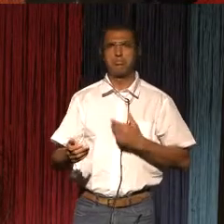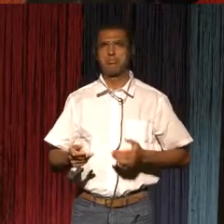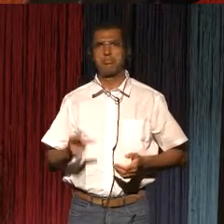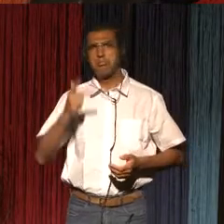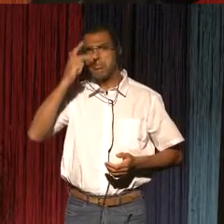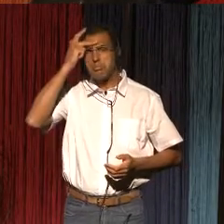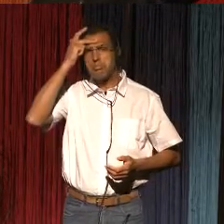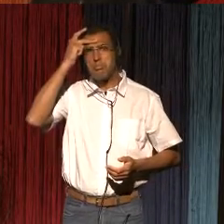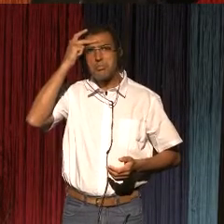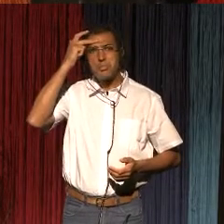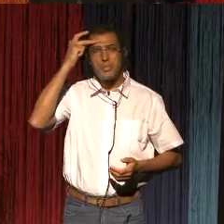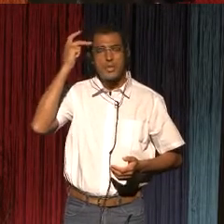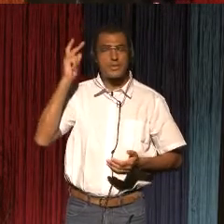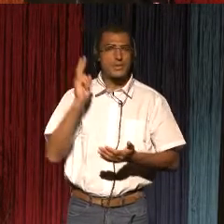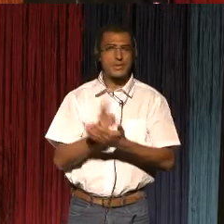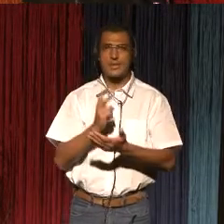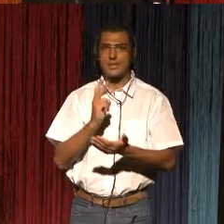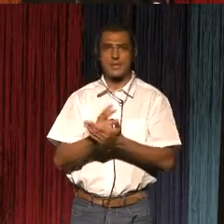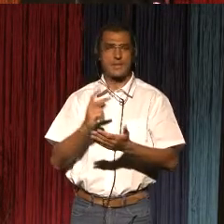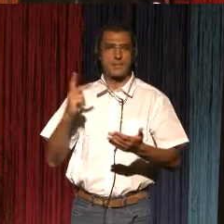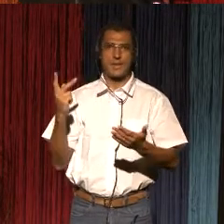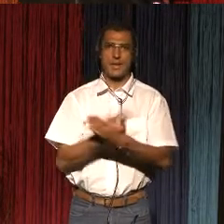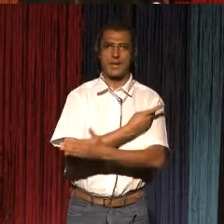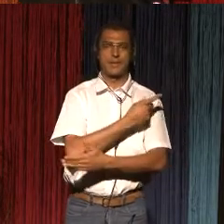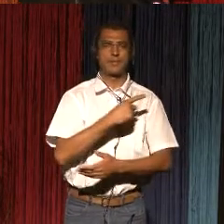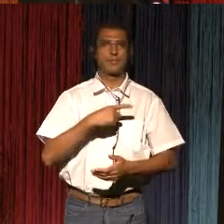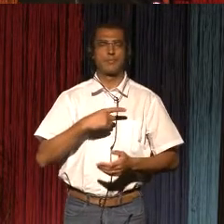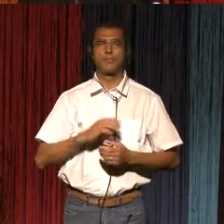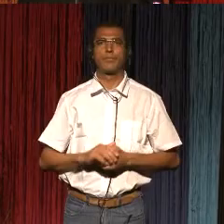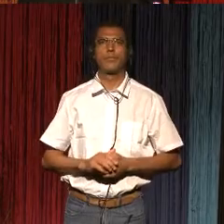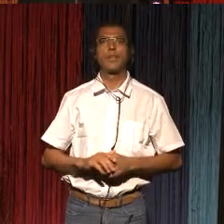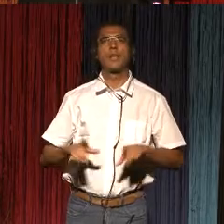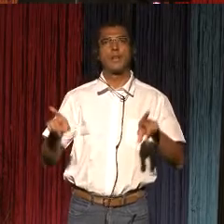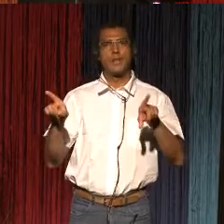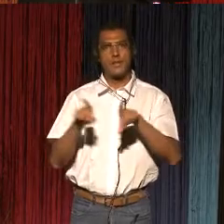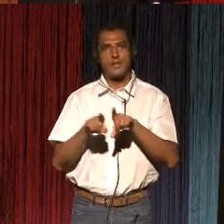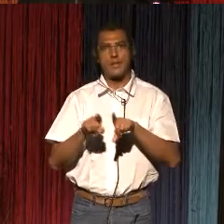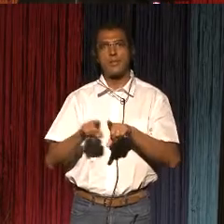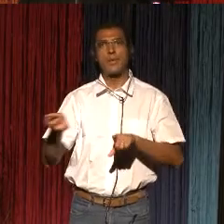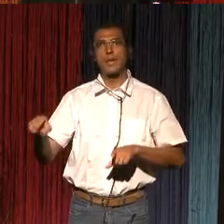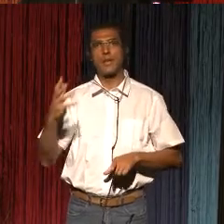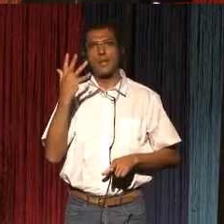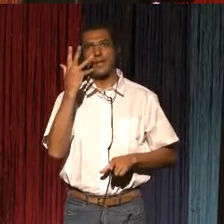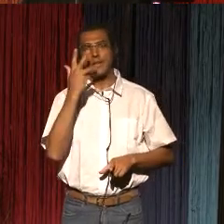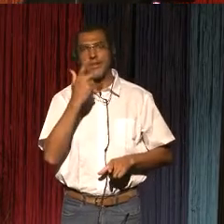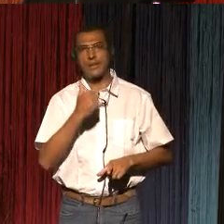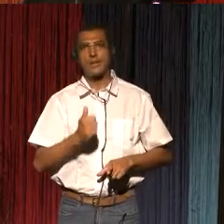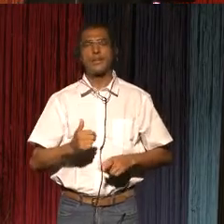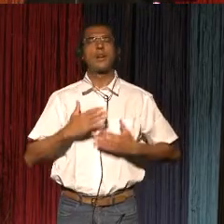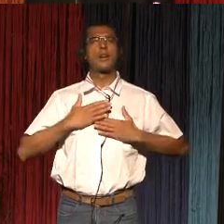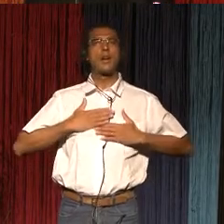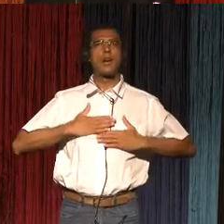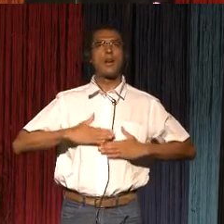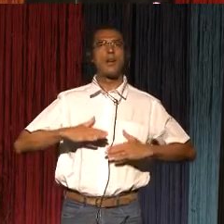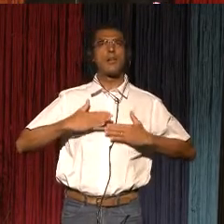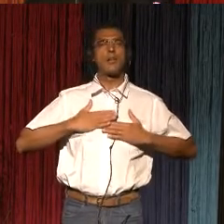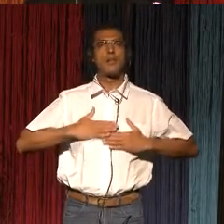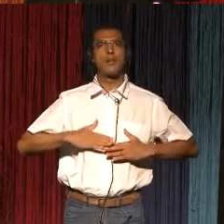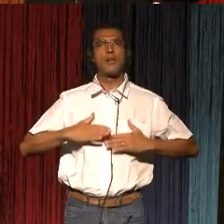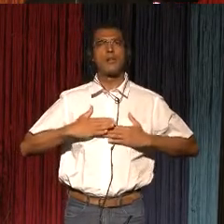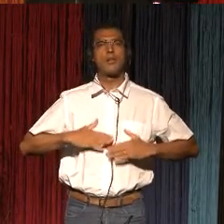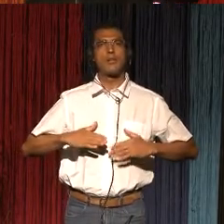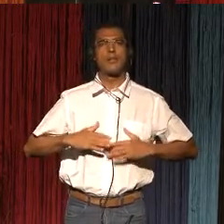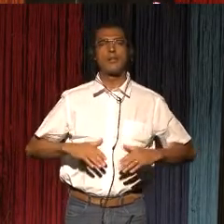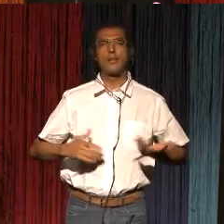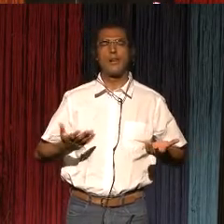nunca tentou algo novo. As crianças não conseguem se relaxar se elas se preocuparem que você